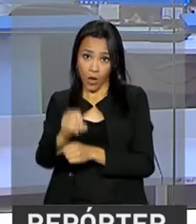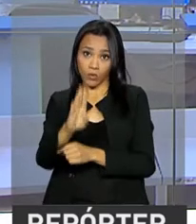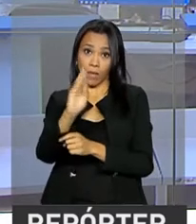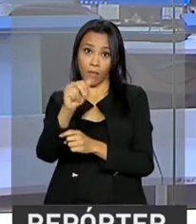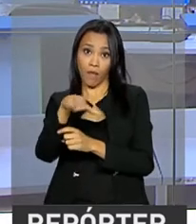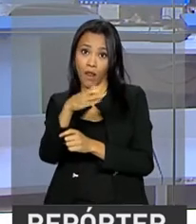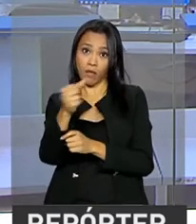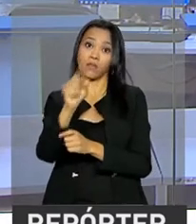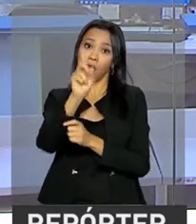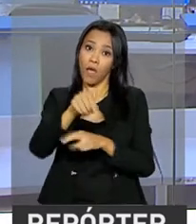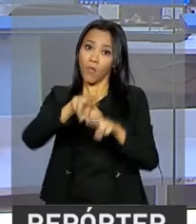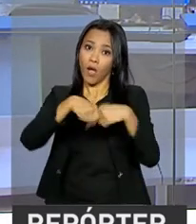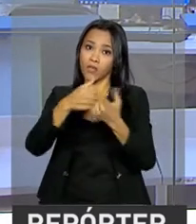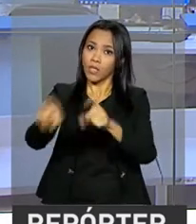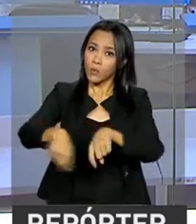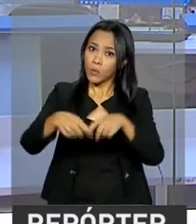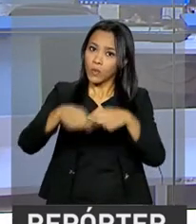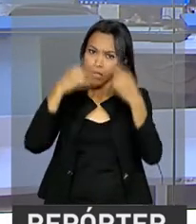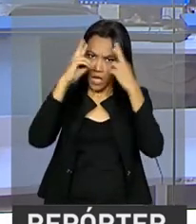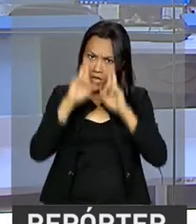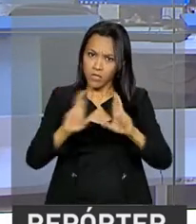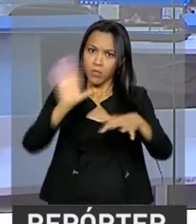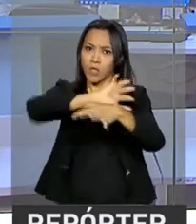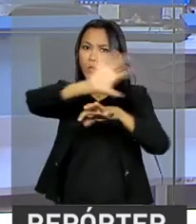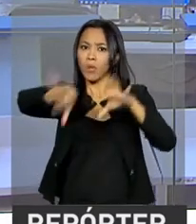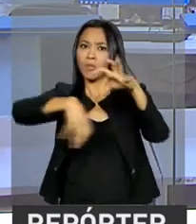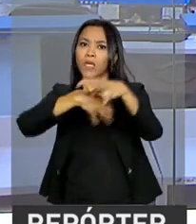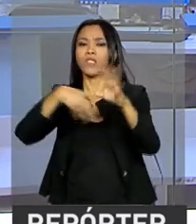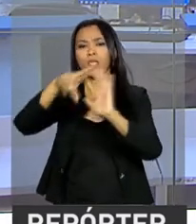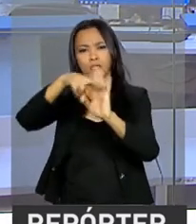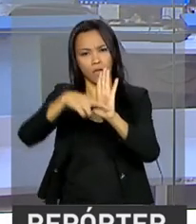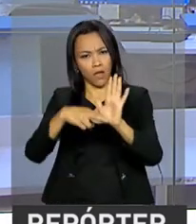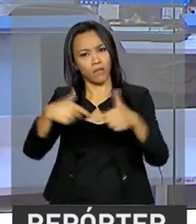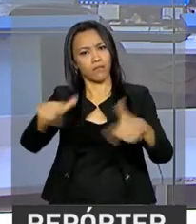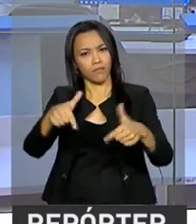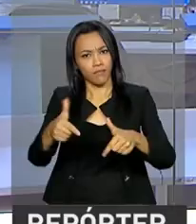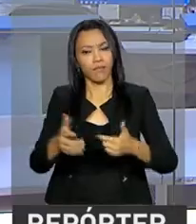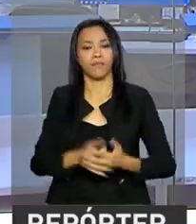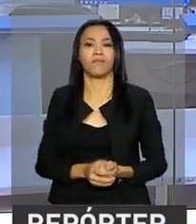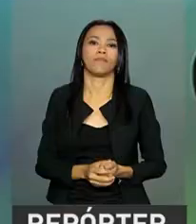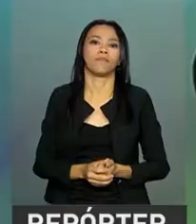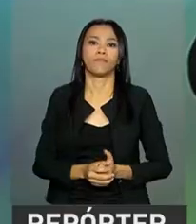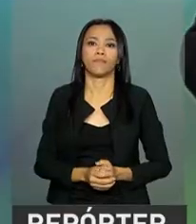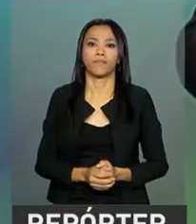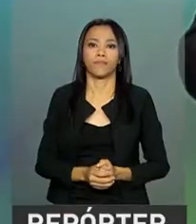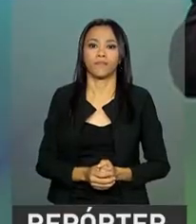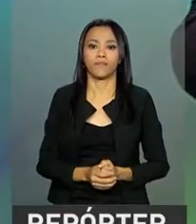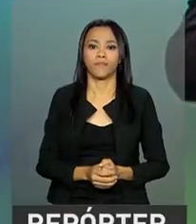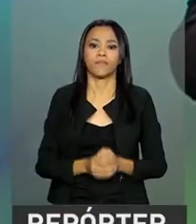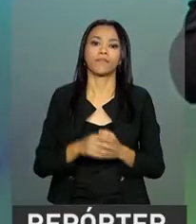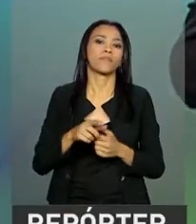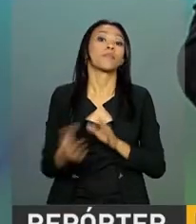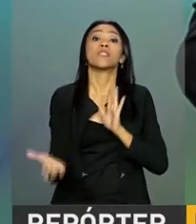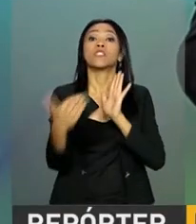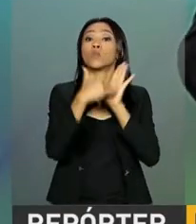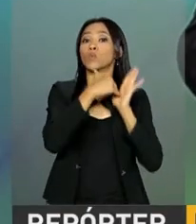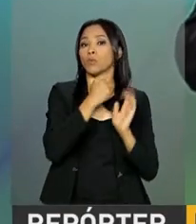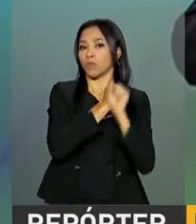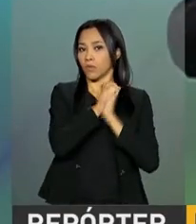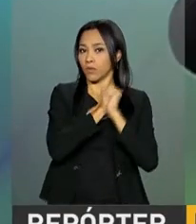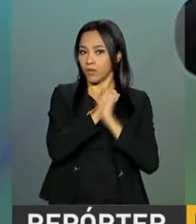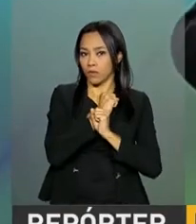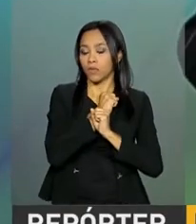que respeita o meio ambiente e as regras trabalhistas últimos anos o brasil